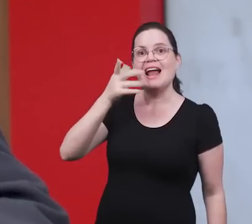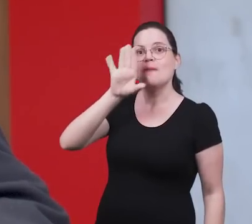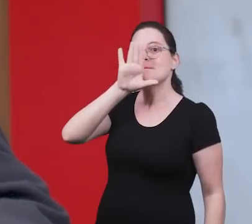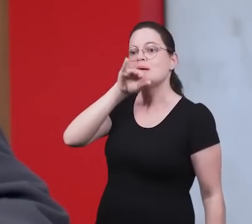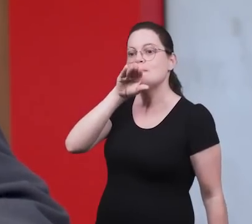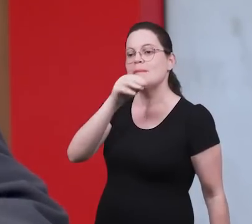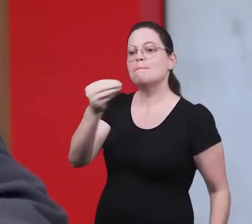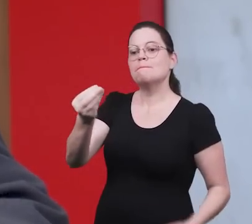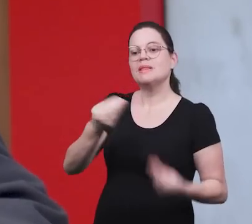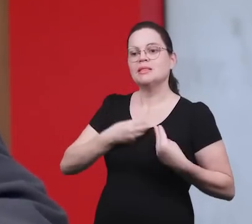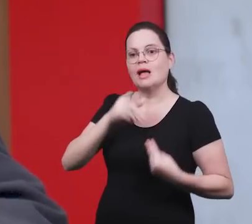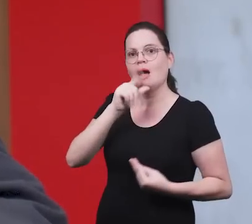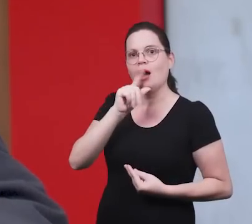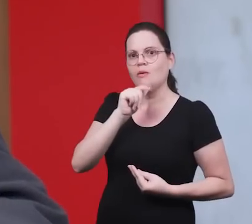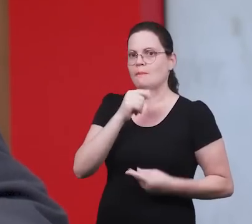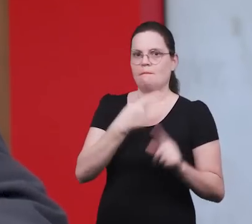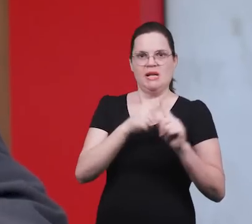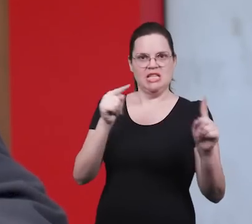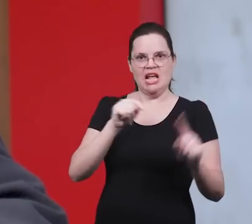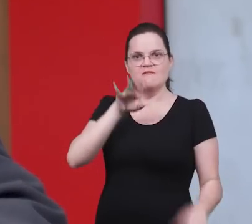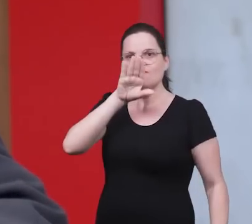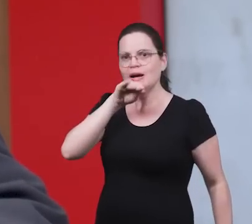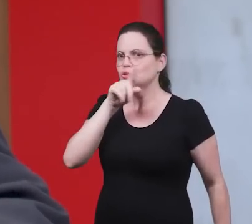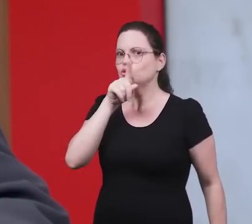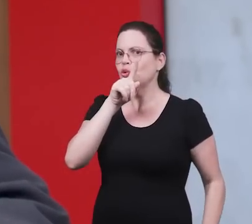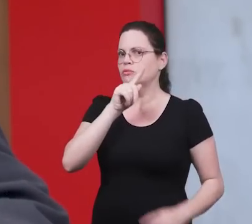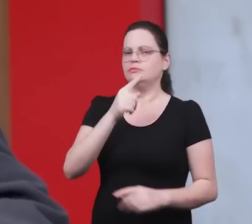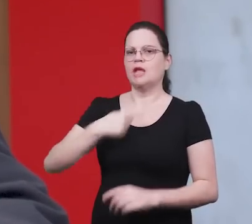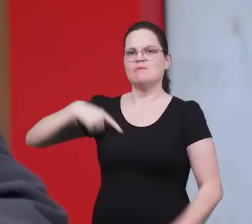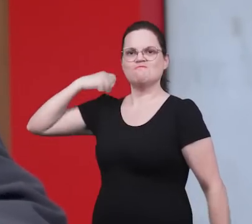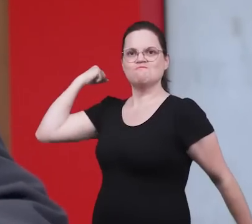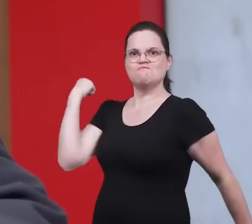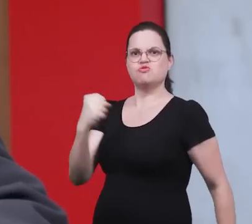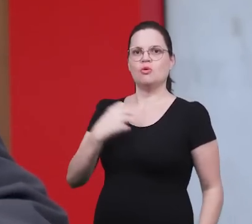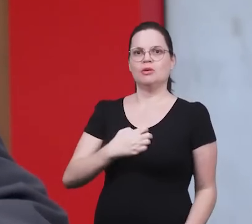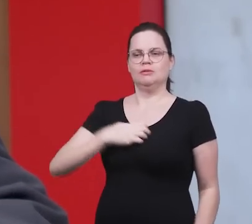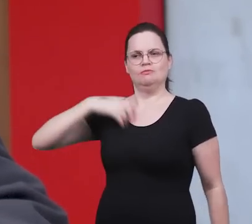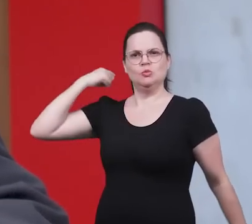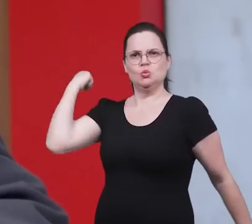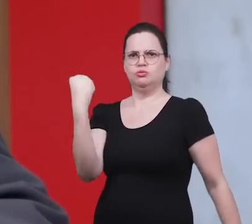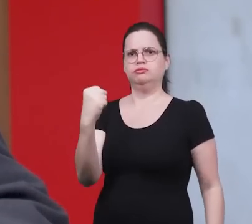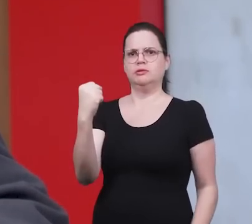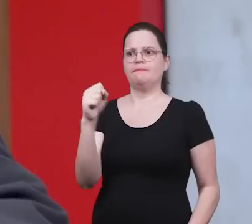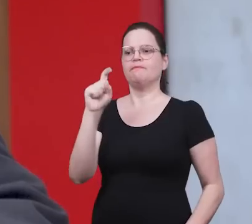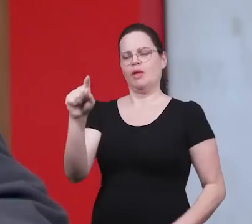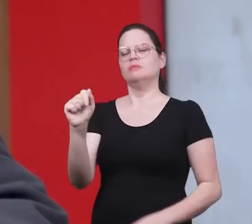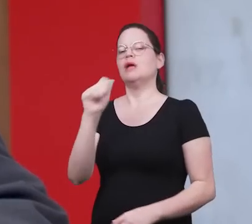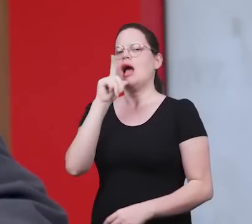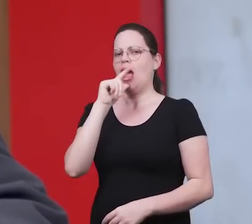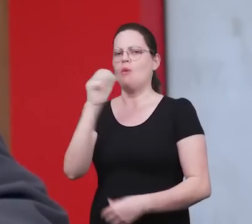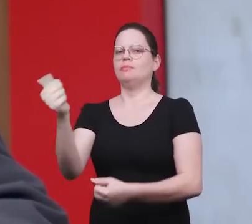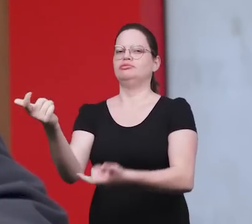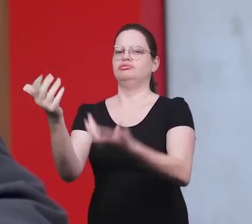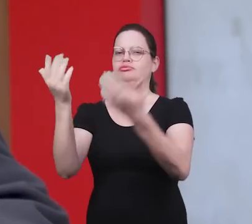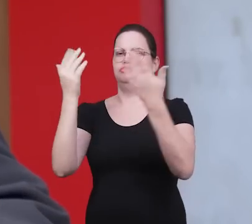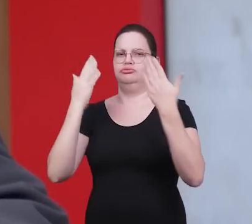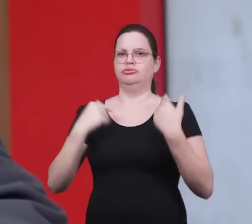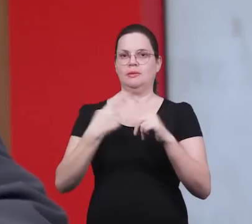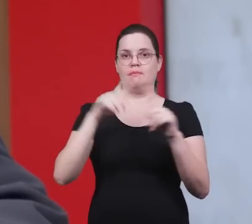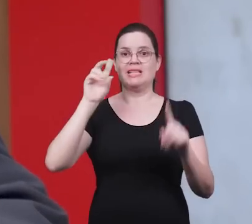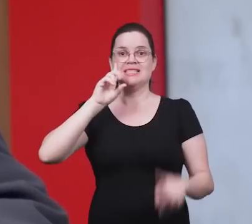água da mesma maneira como saiu da primeira vez, muita água, mas Deus, irado com Moisés, diz que ele não entraria na